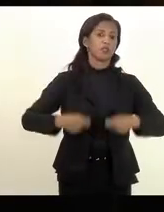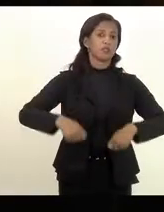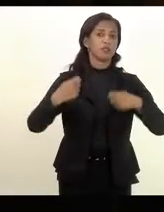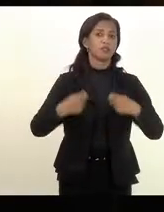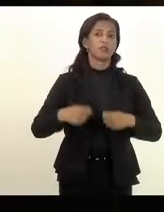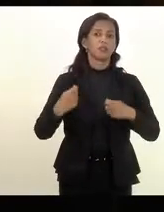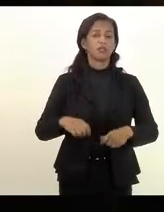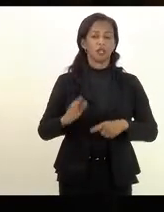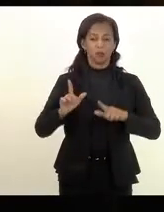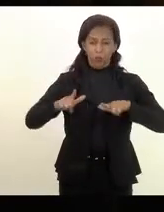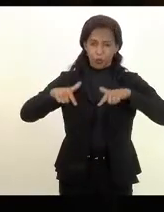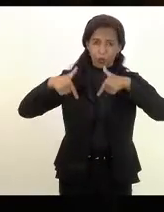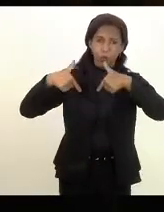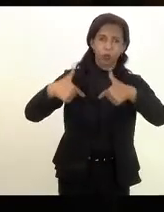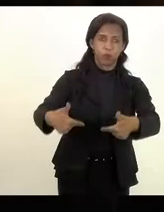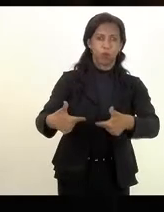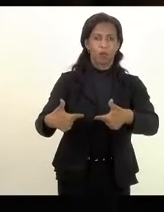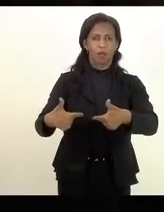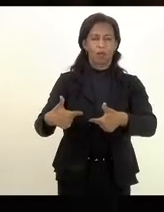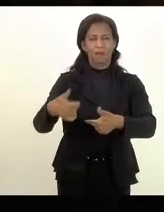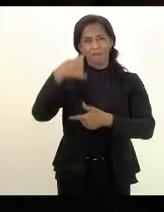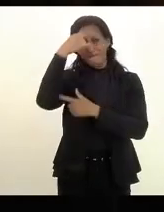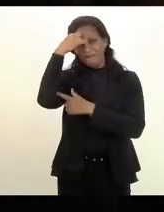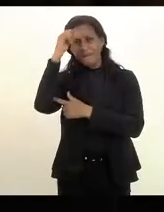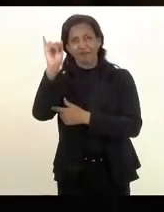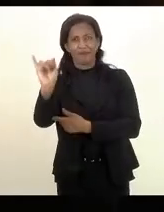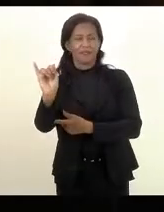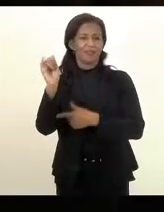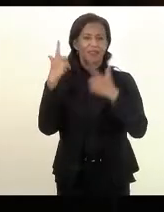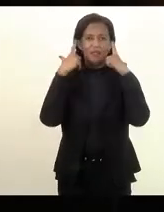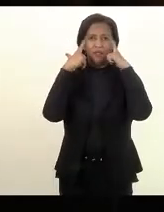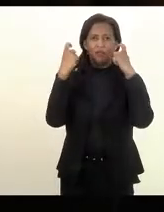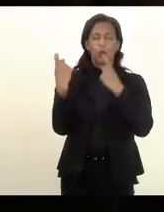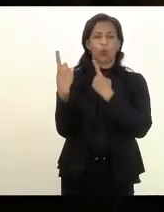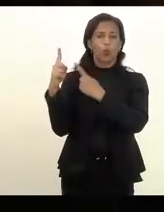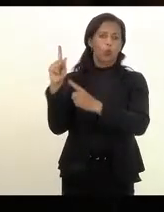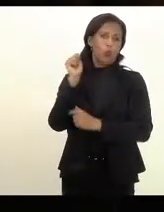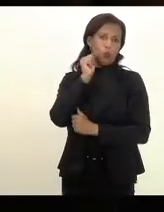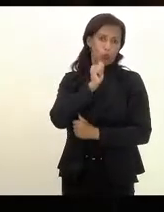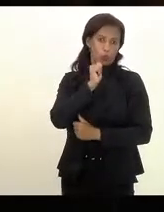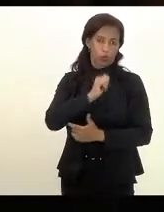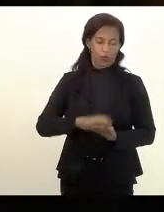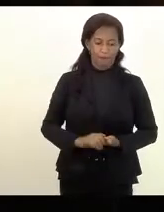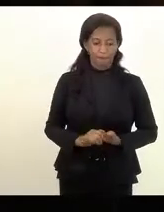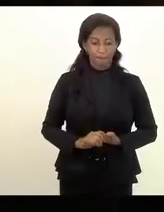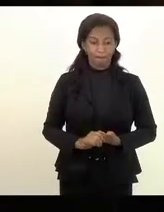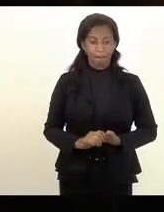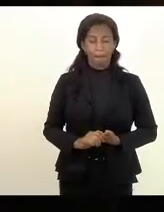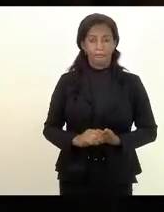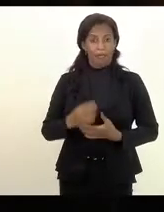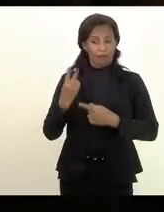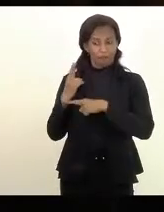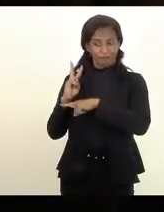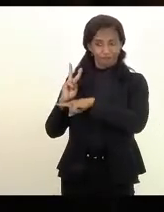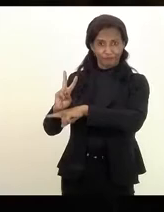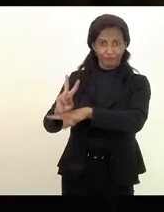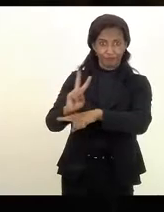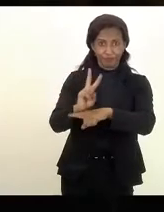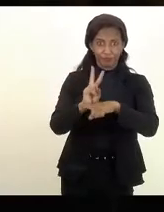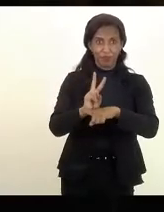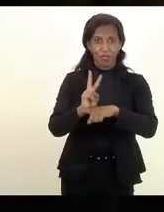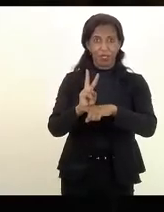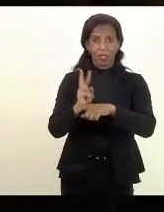de agirmos para a prevenção da violência contra a mulher a prevenção que não pode só vir